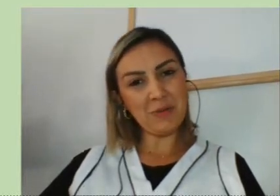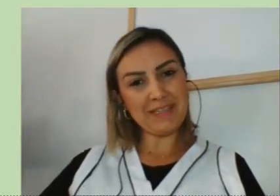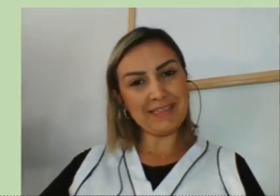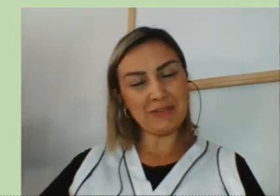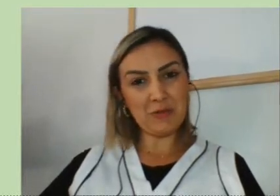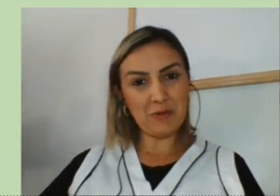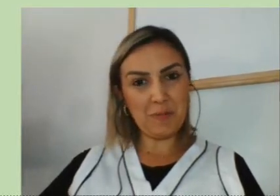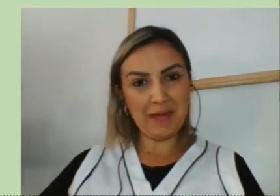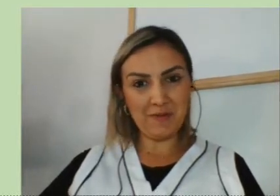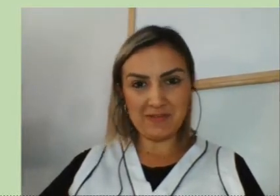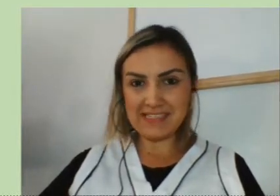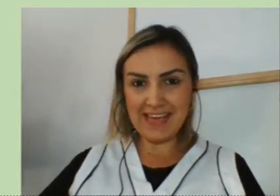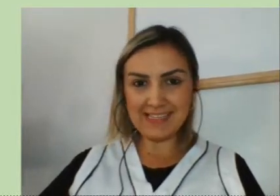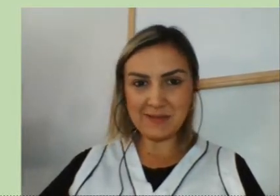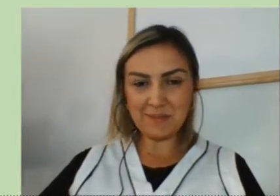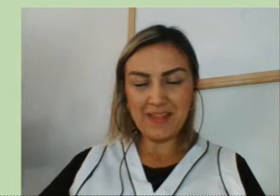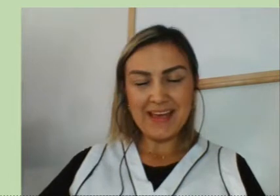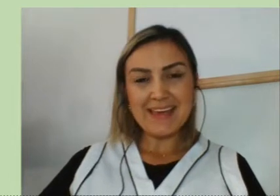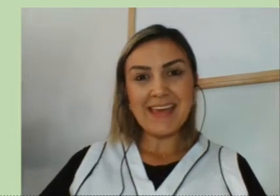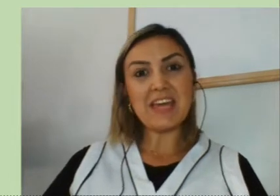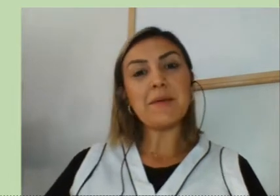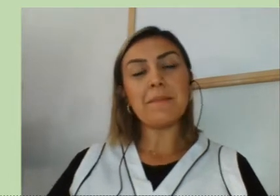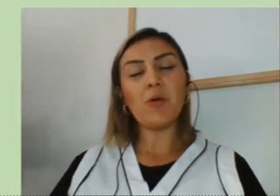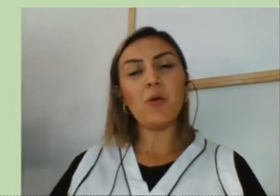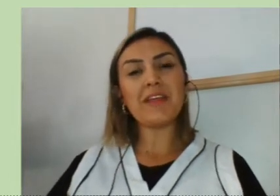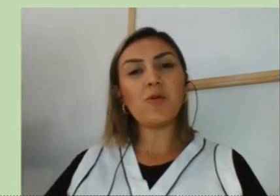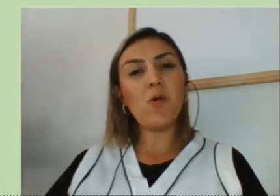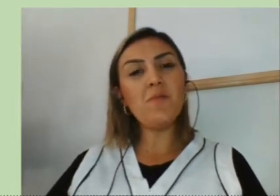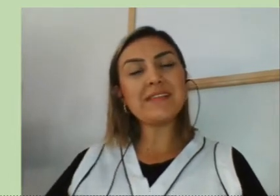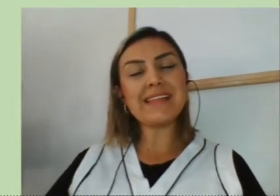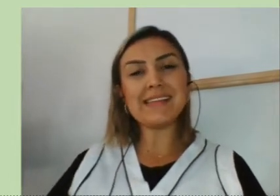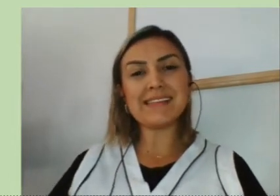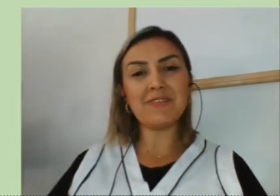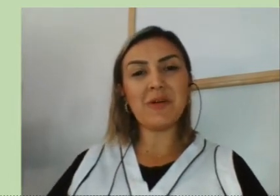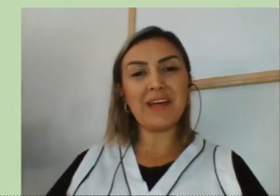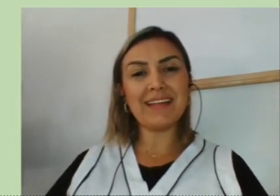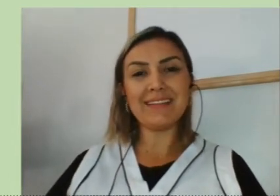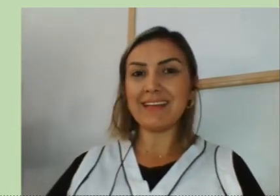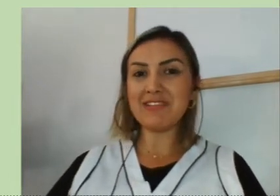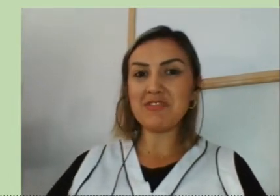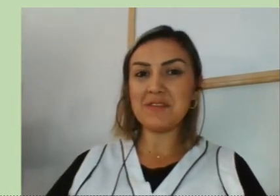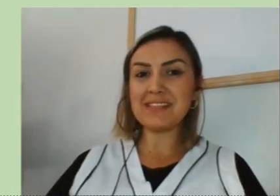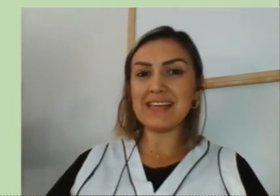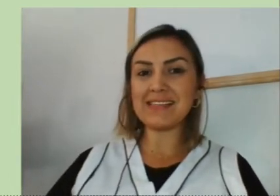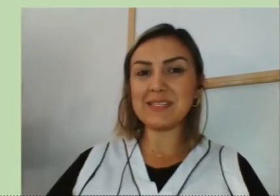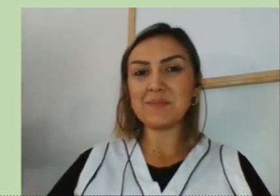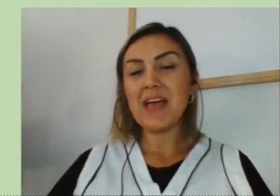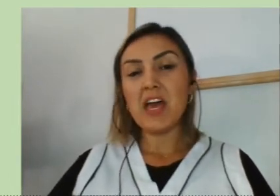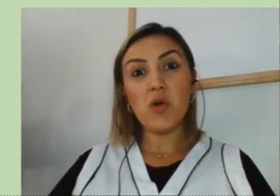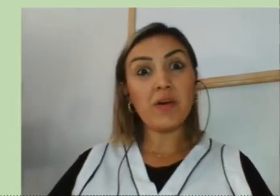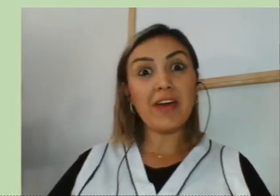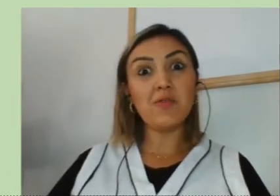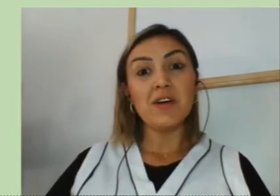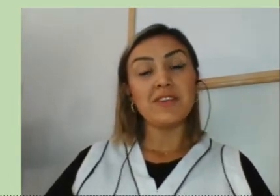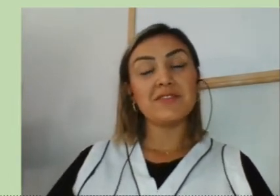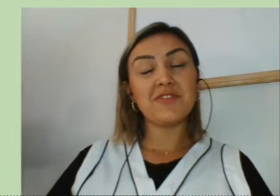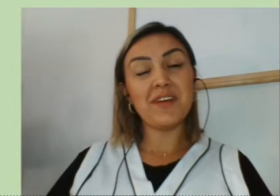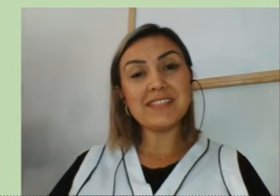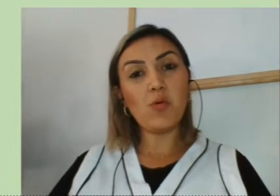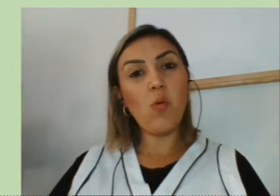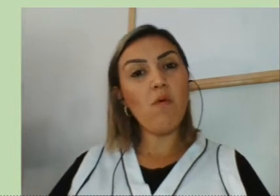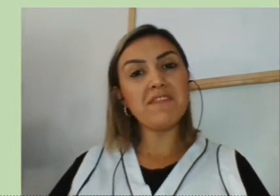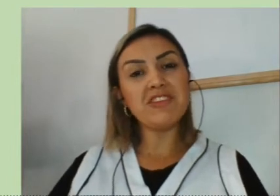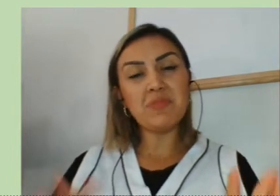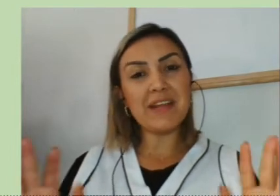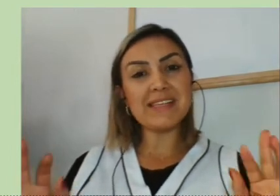Olá, quarto ano, tudo bem com vocês? E aí, me contem como está sendo a quarentena de vocês. Eu quero te